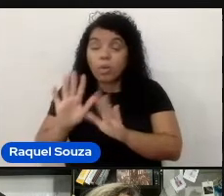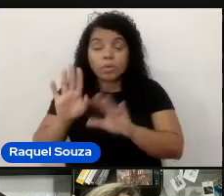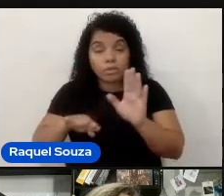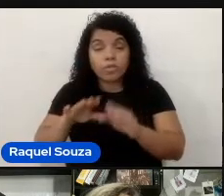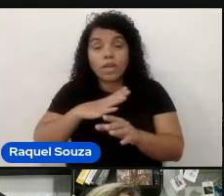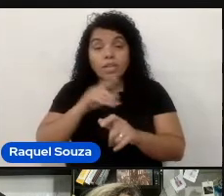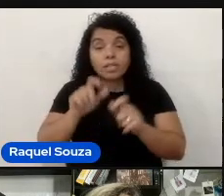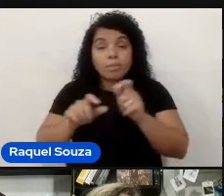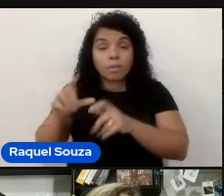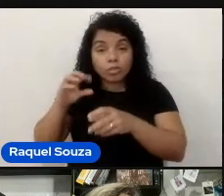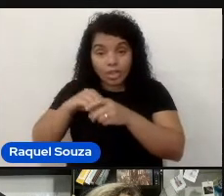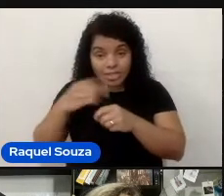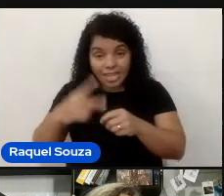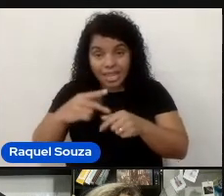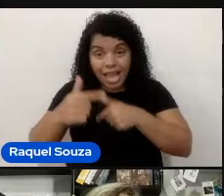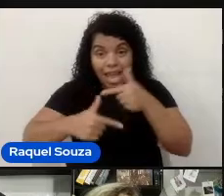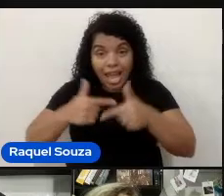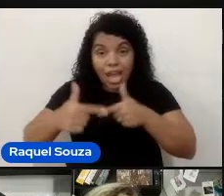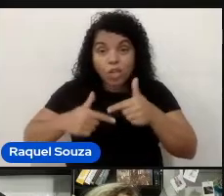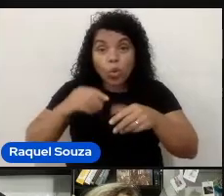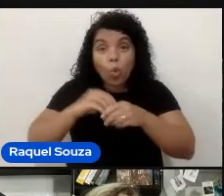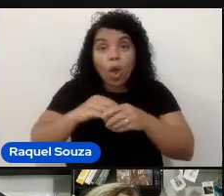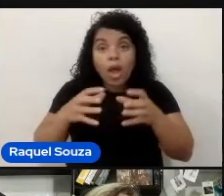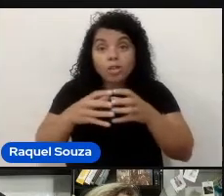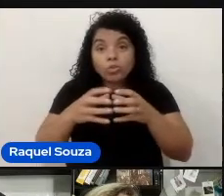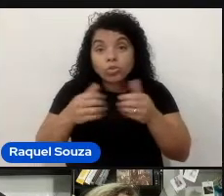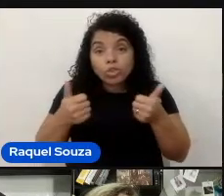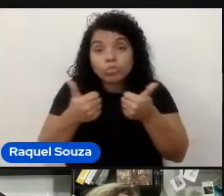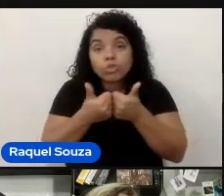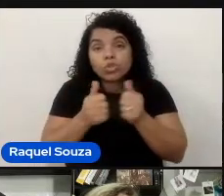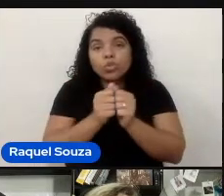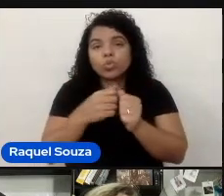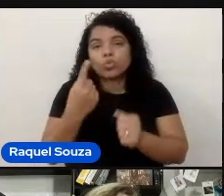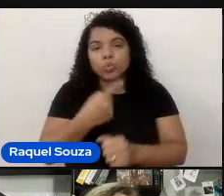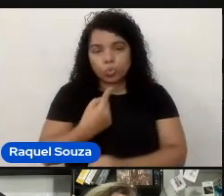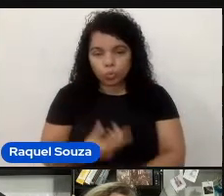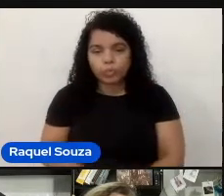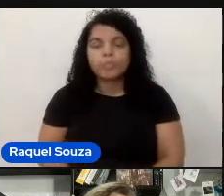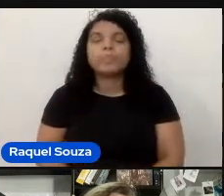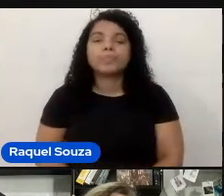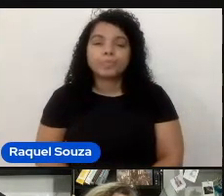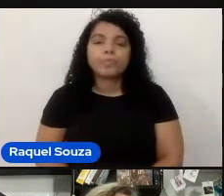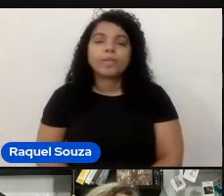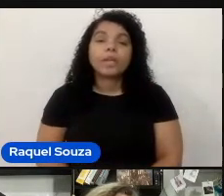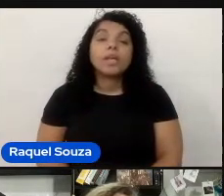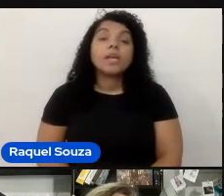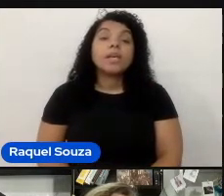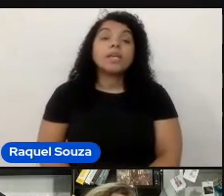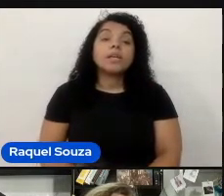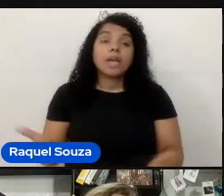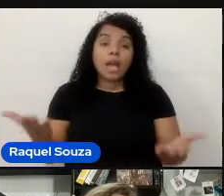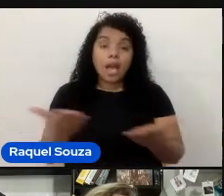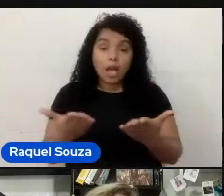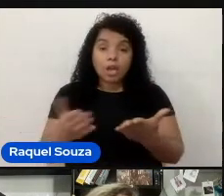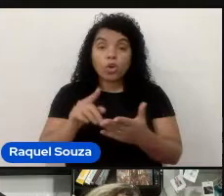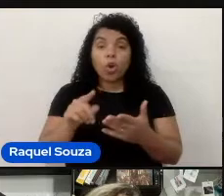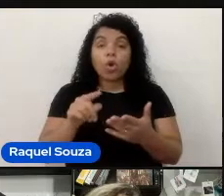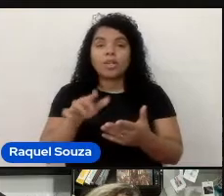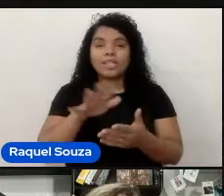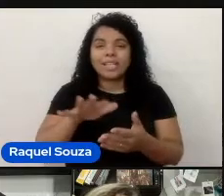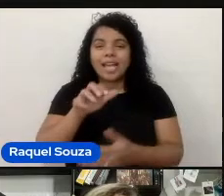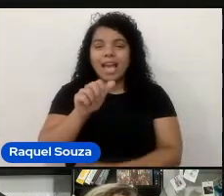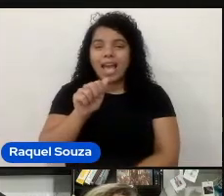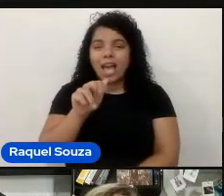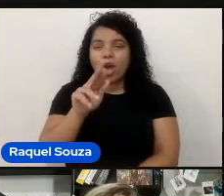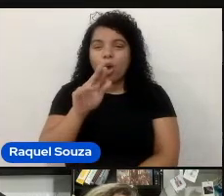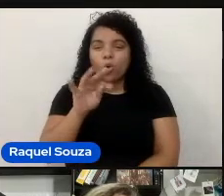estão ali atuando lado a lado conosco, tá? E agora entrando um pouquinho na esfera de